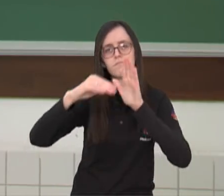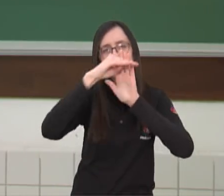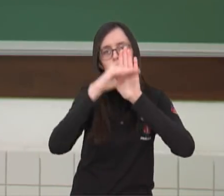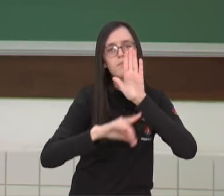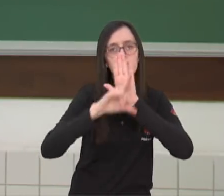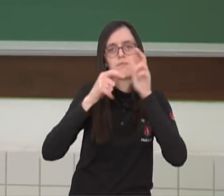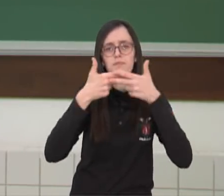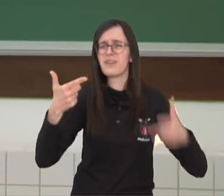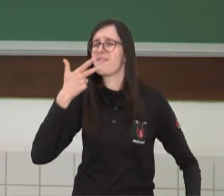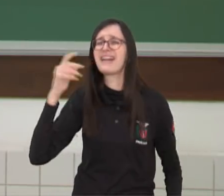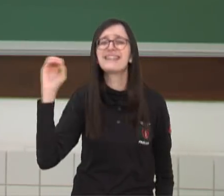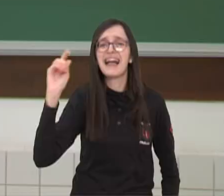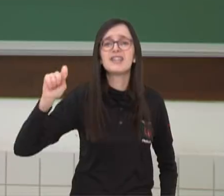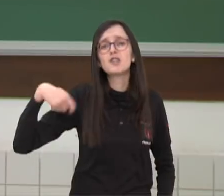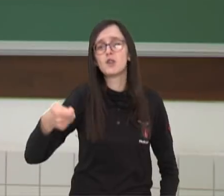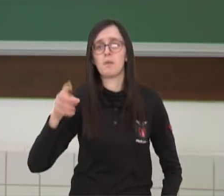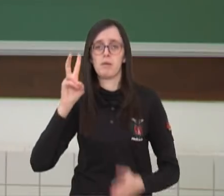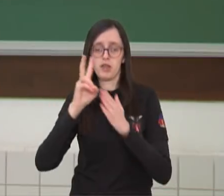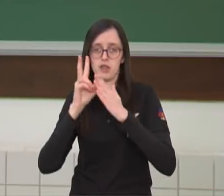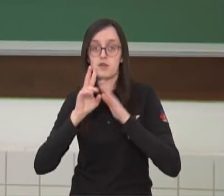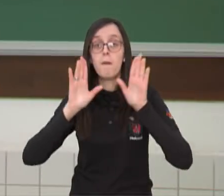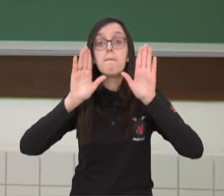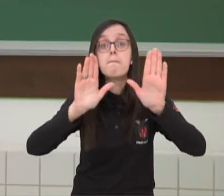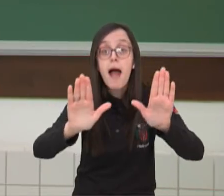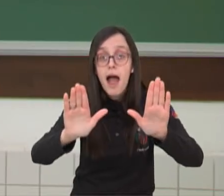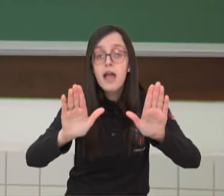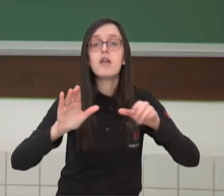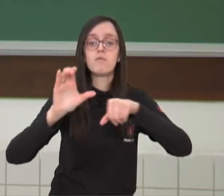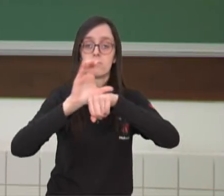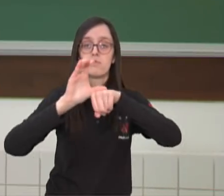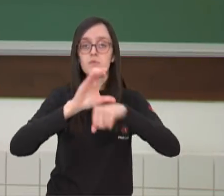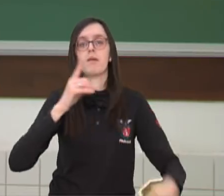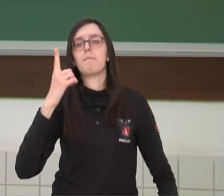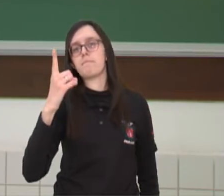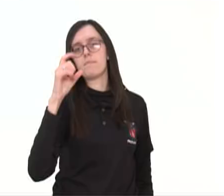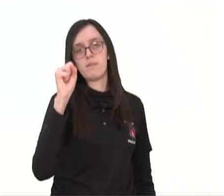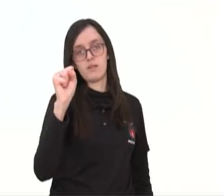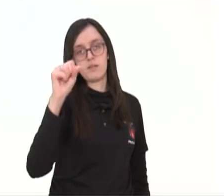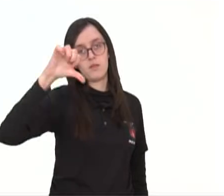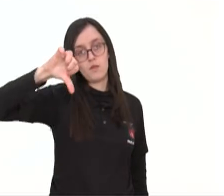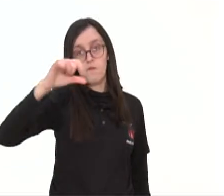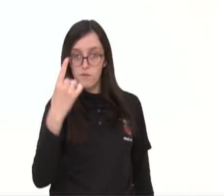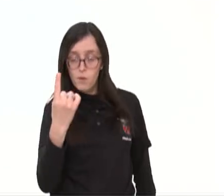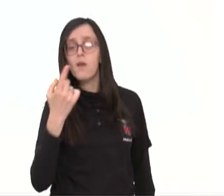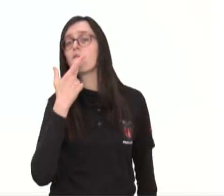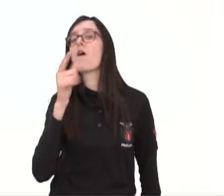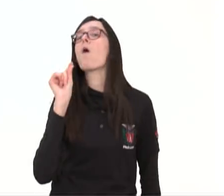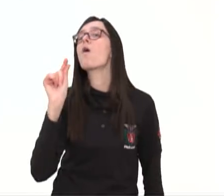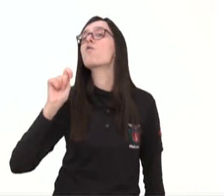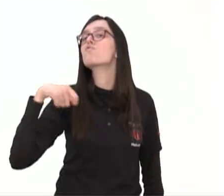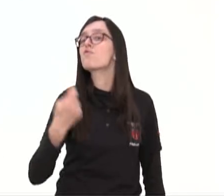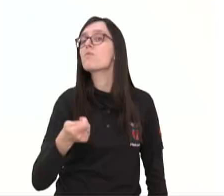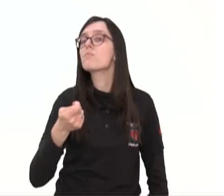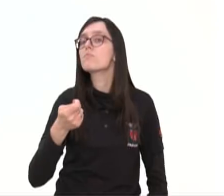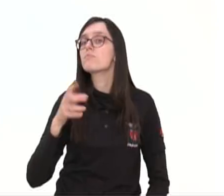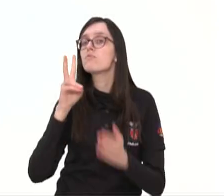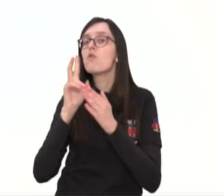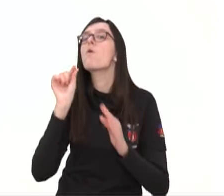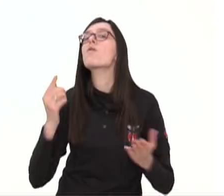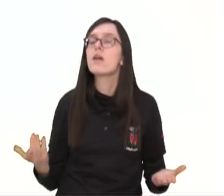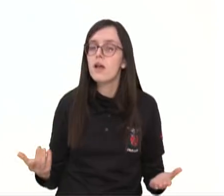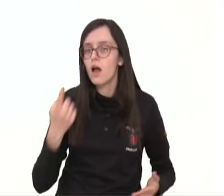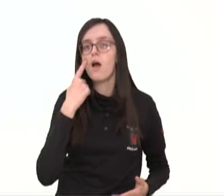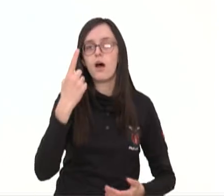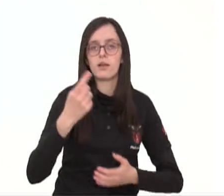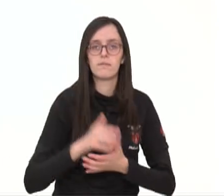sequer fazia menção aos indígenas. Já a Constituição de 1891 diz o que sobre os índios? Está aí na tua